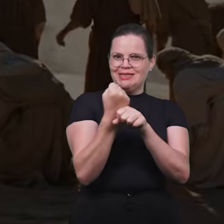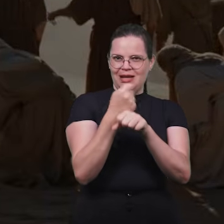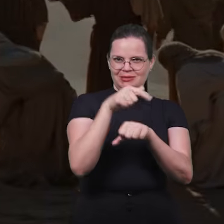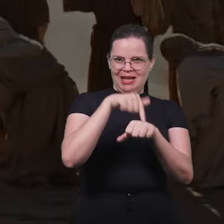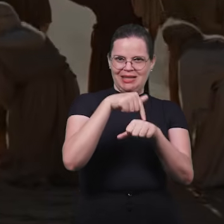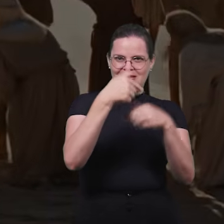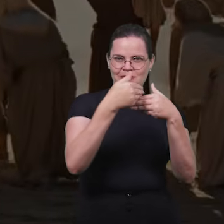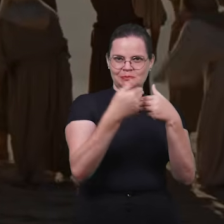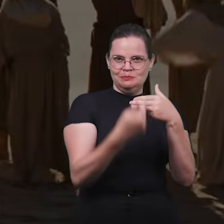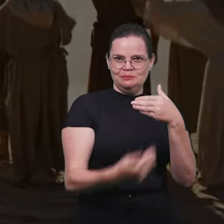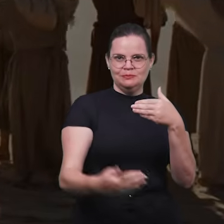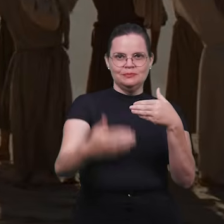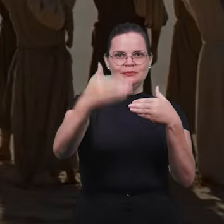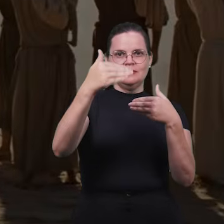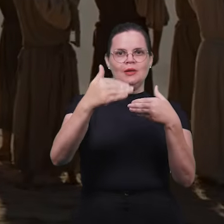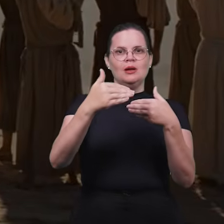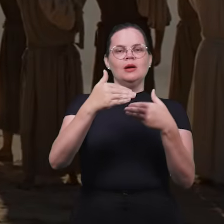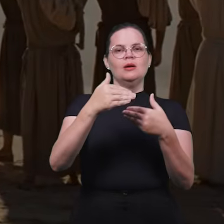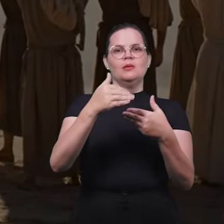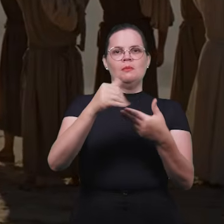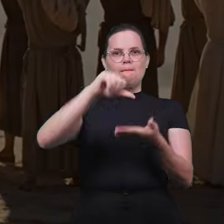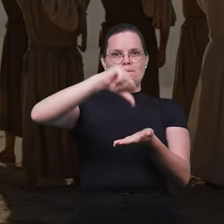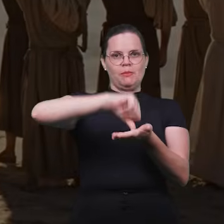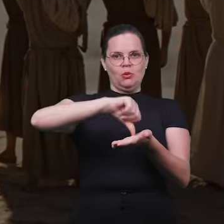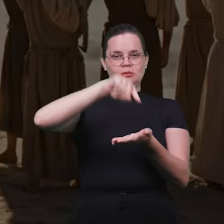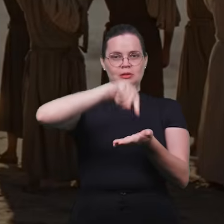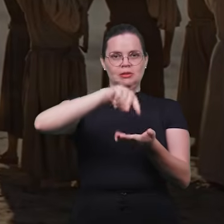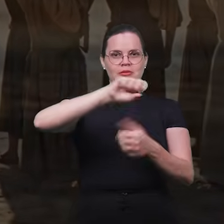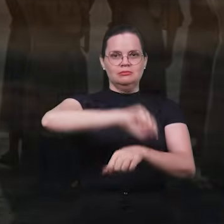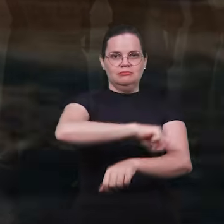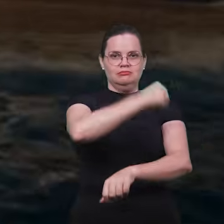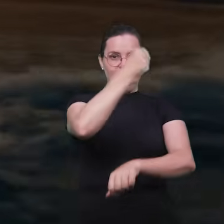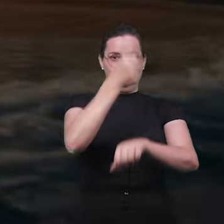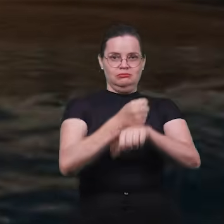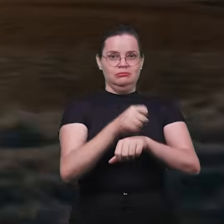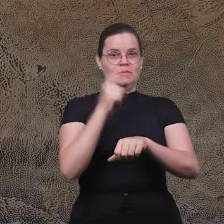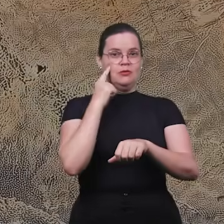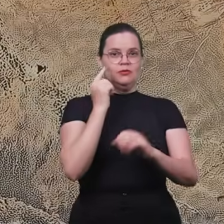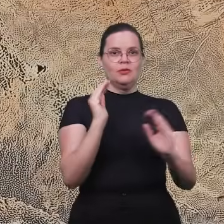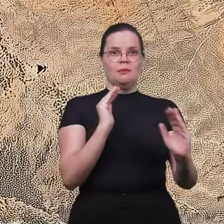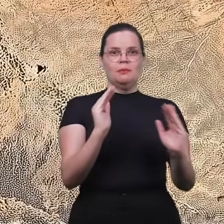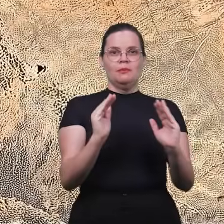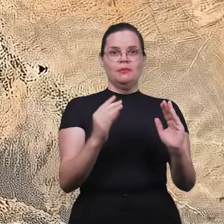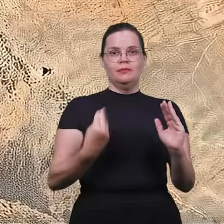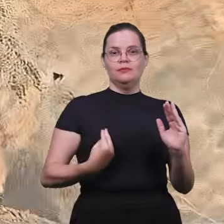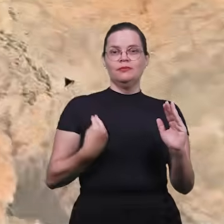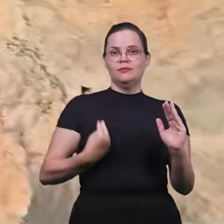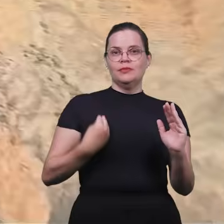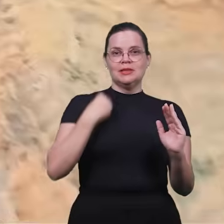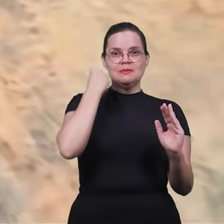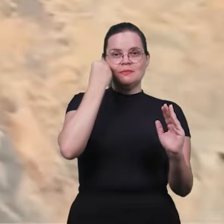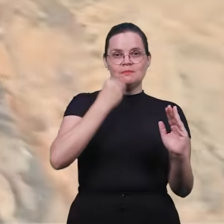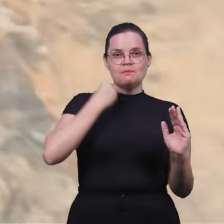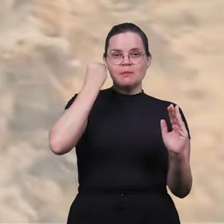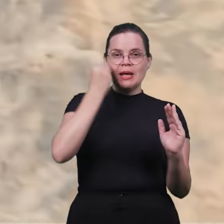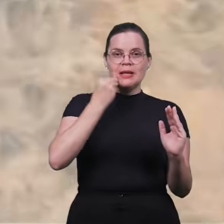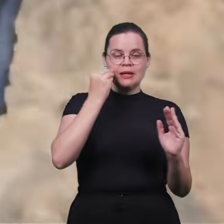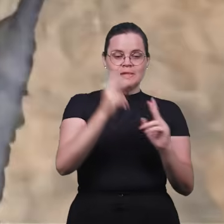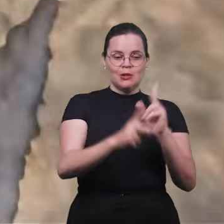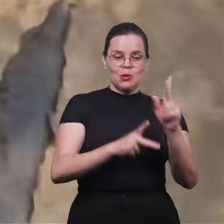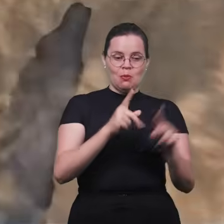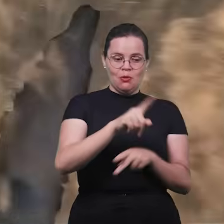período, até a este ponto, o Monte Sinai, o povo de Deus passou por experiências que